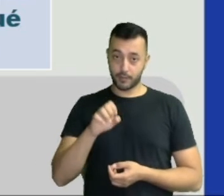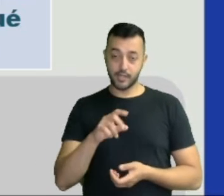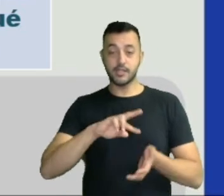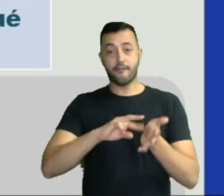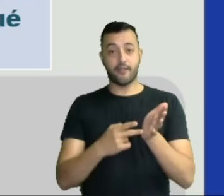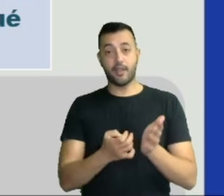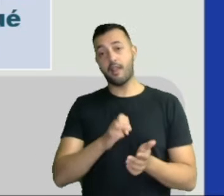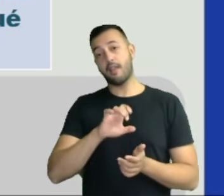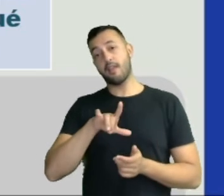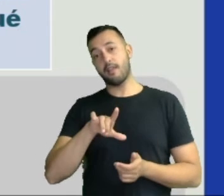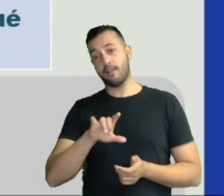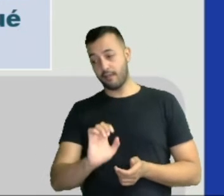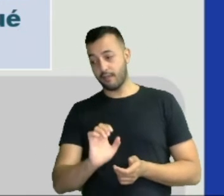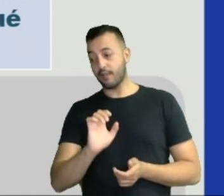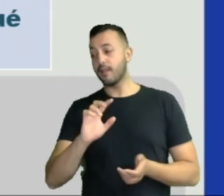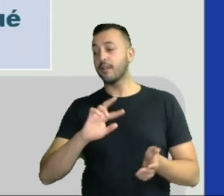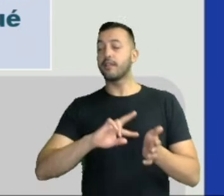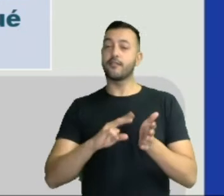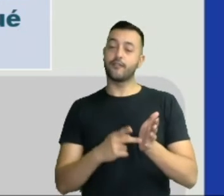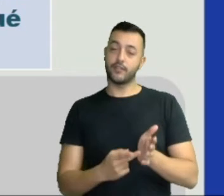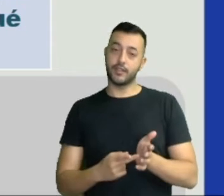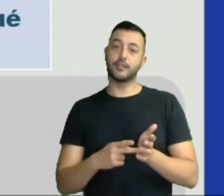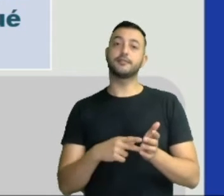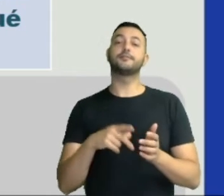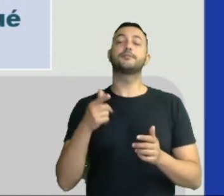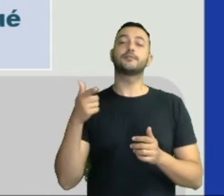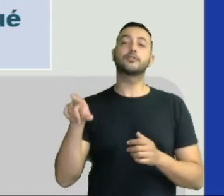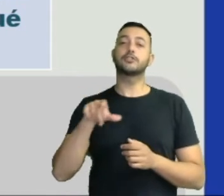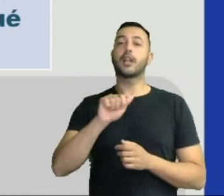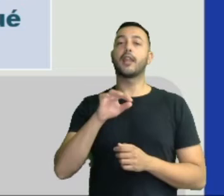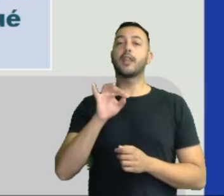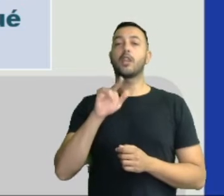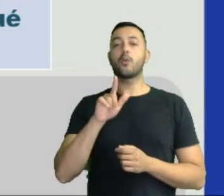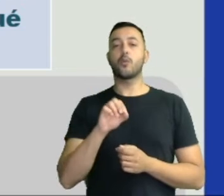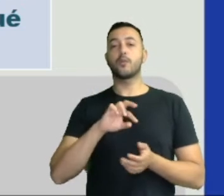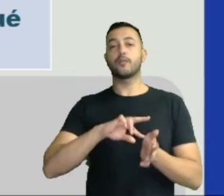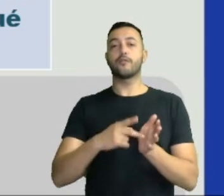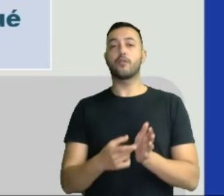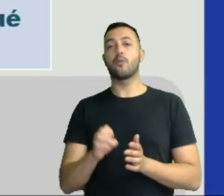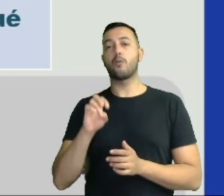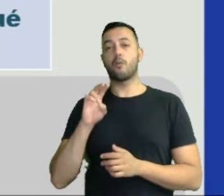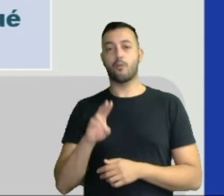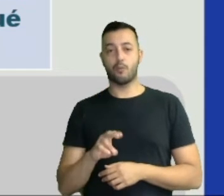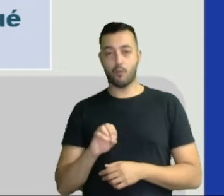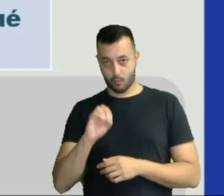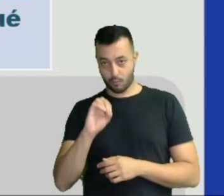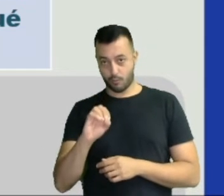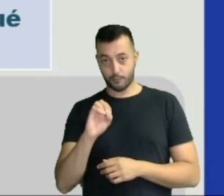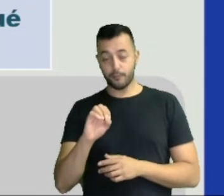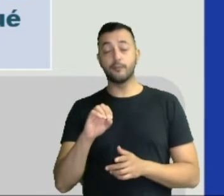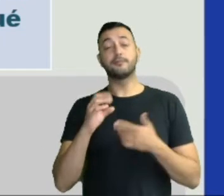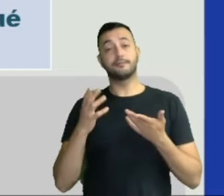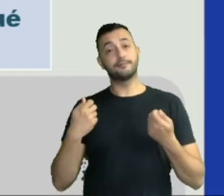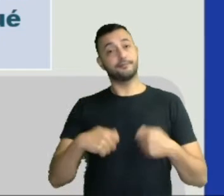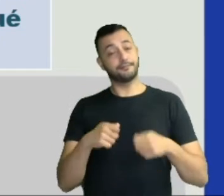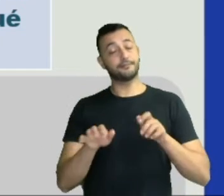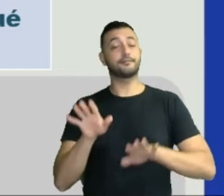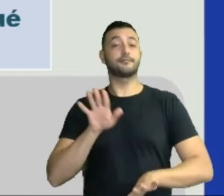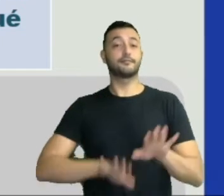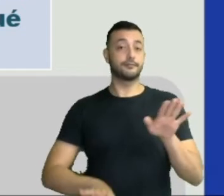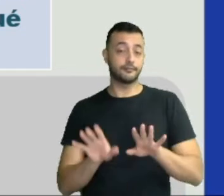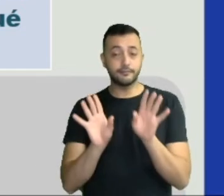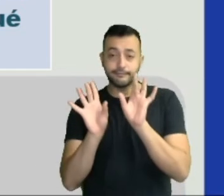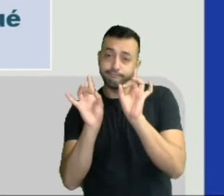ele, e ele, artigo, que significa o. Então, a gente precisa ter cuidado, porque às vezes